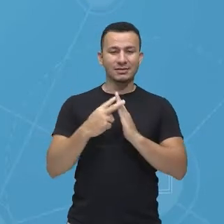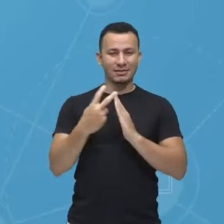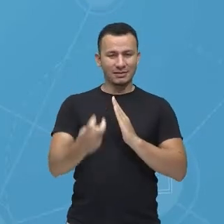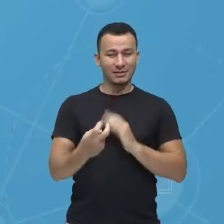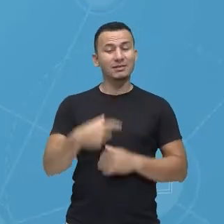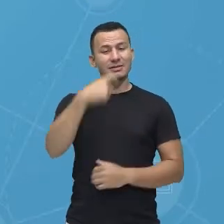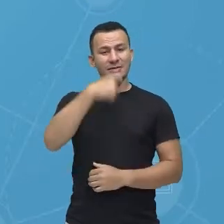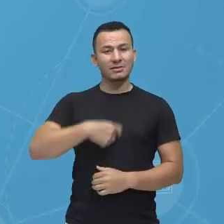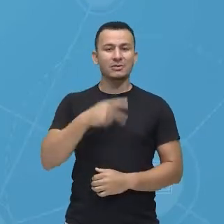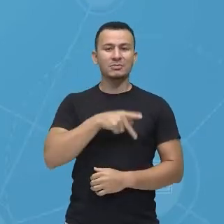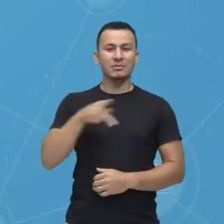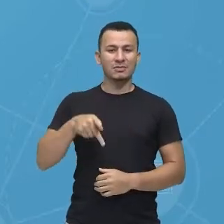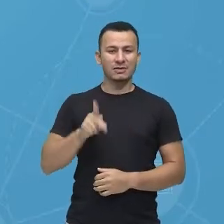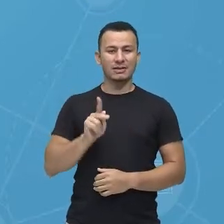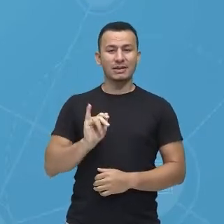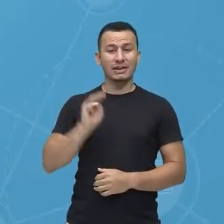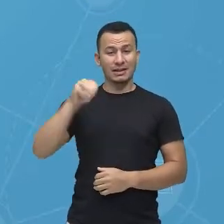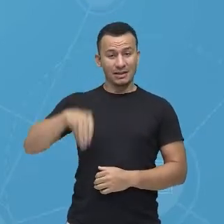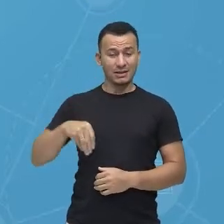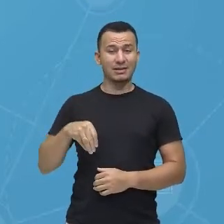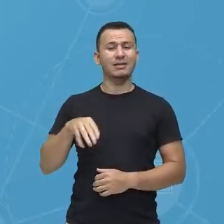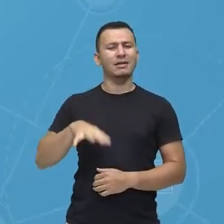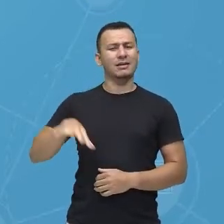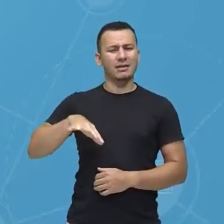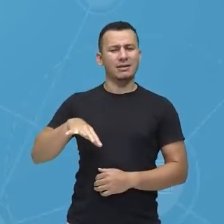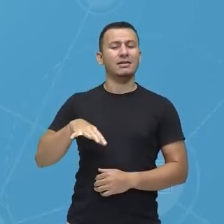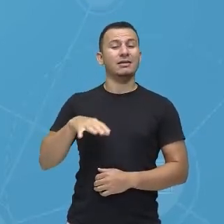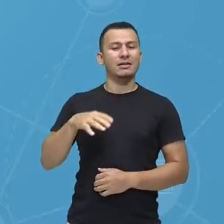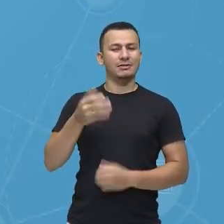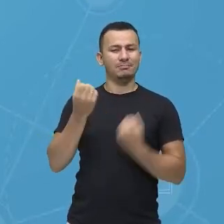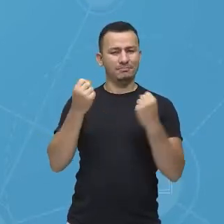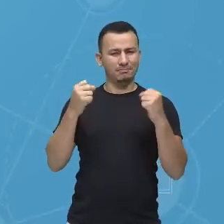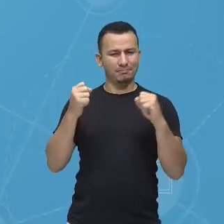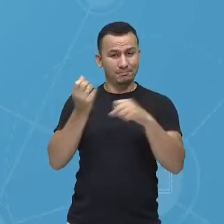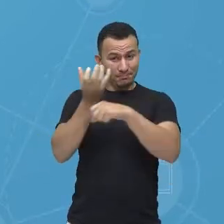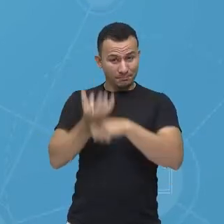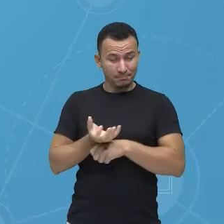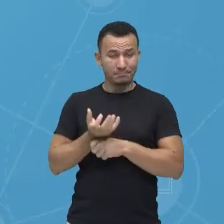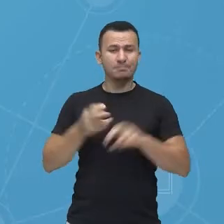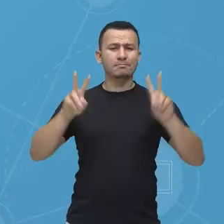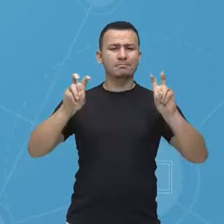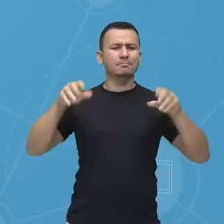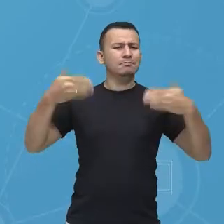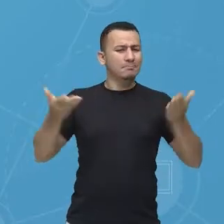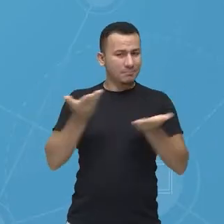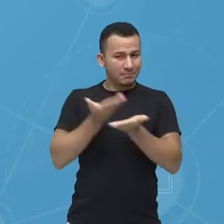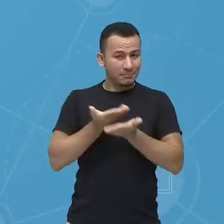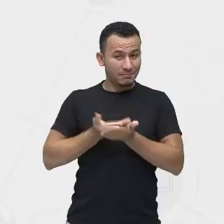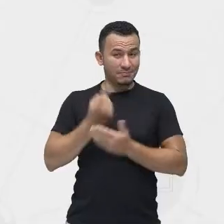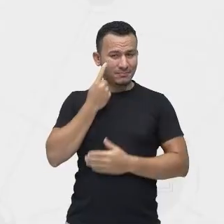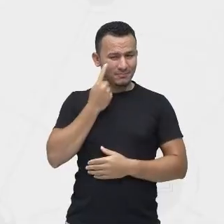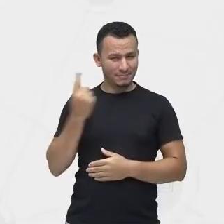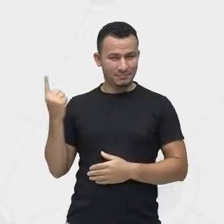Eu sou o professor Kim Raoni de Educação Física e vamos agora ver qual é o nosso conteúdo de hoje.